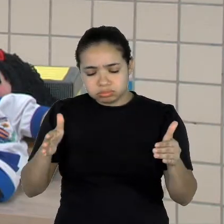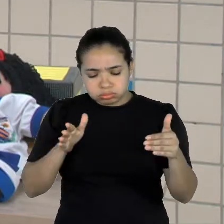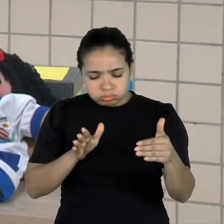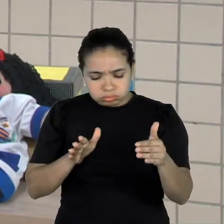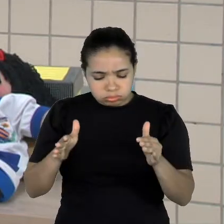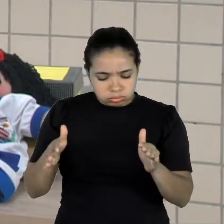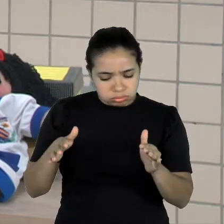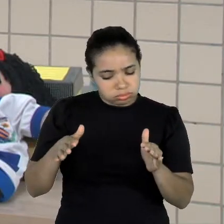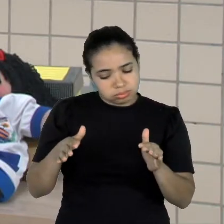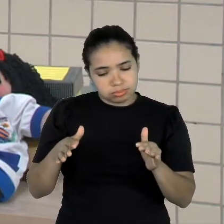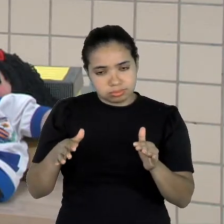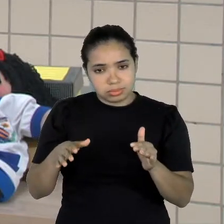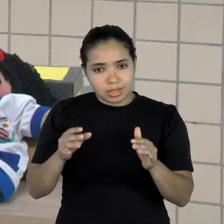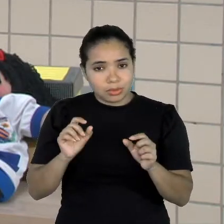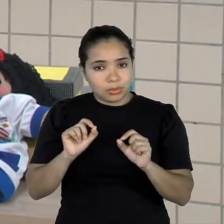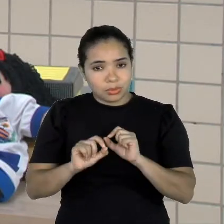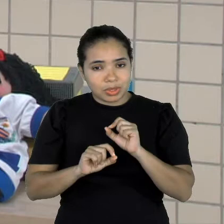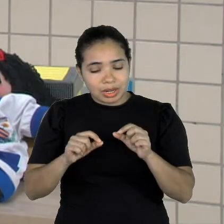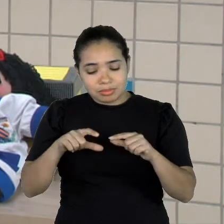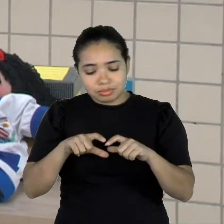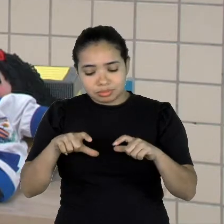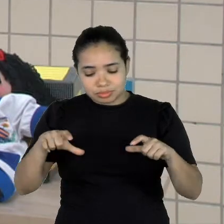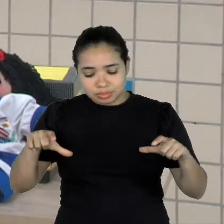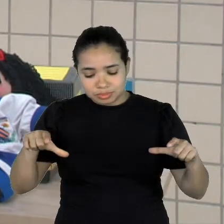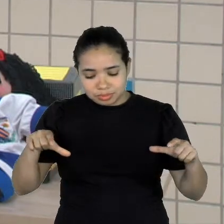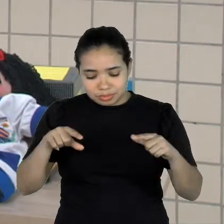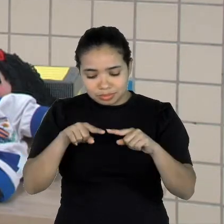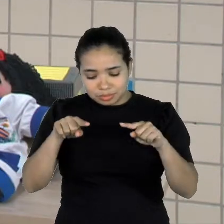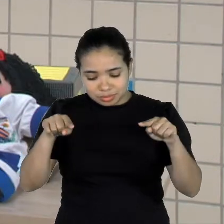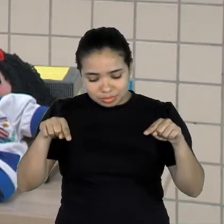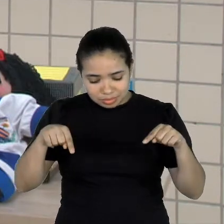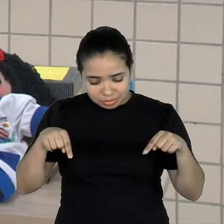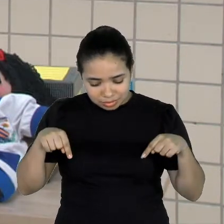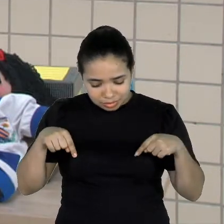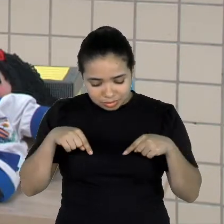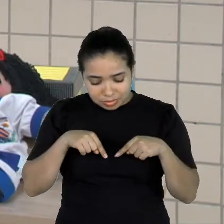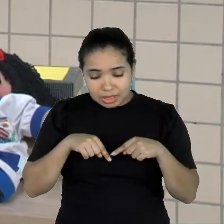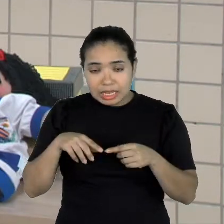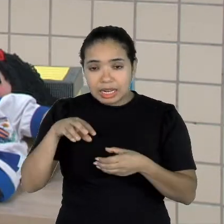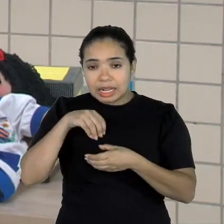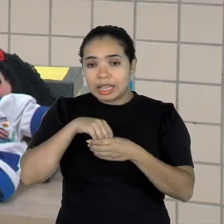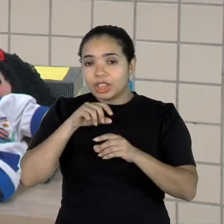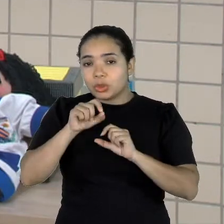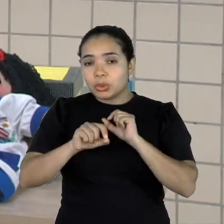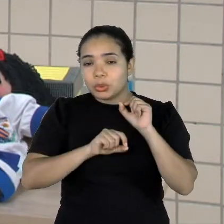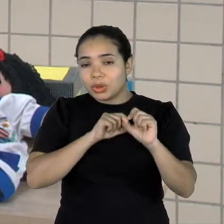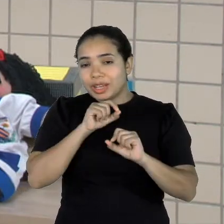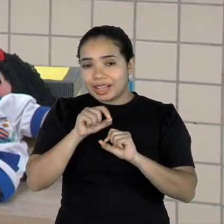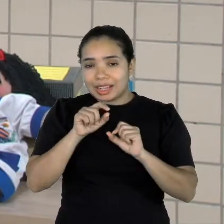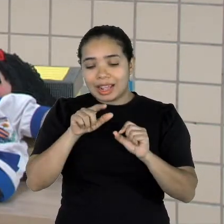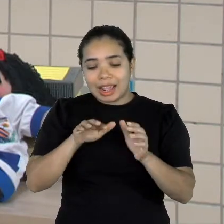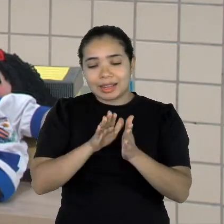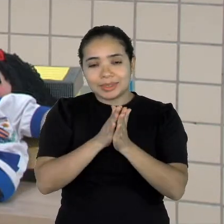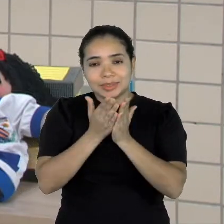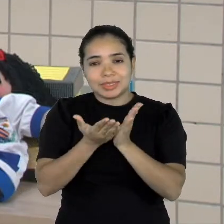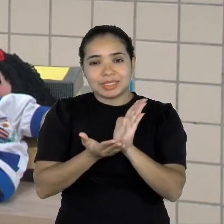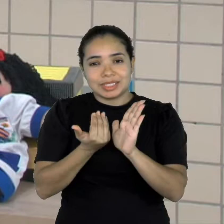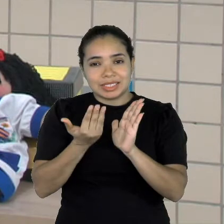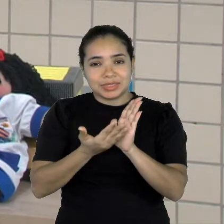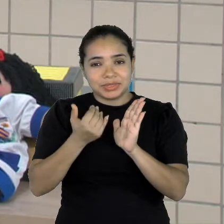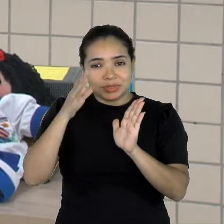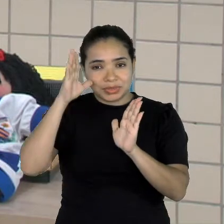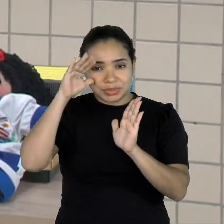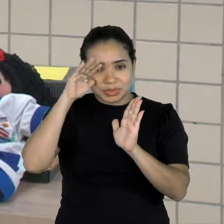no embrulho, em forma de quê? De um retângulo. E o que tinha dentro? Um livrinho de